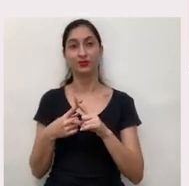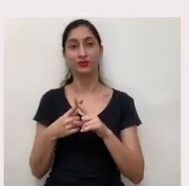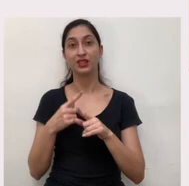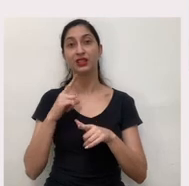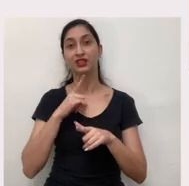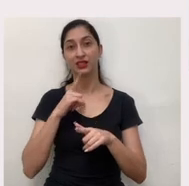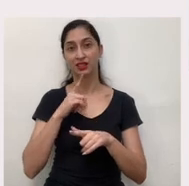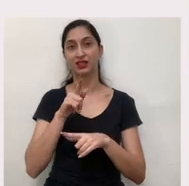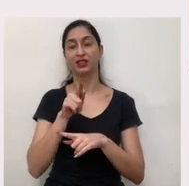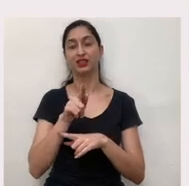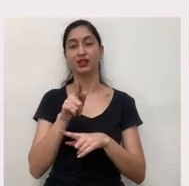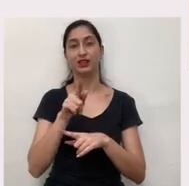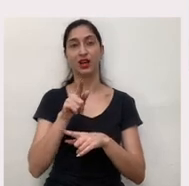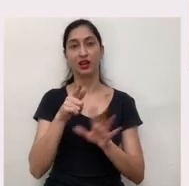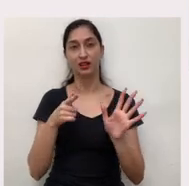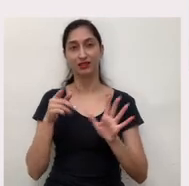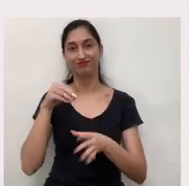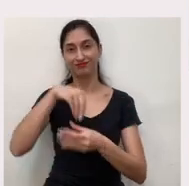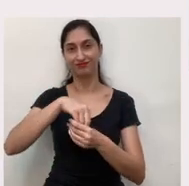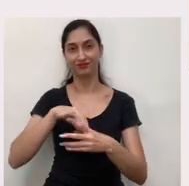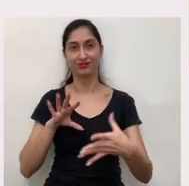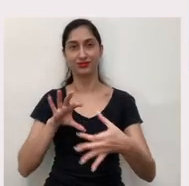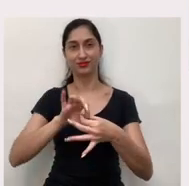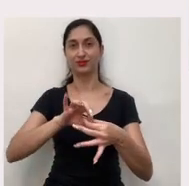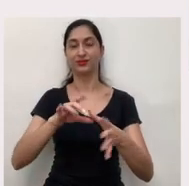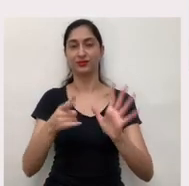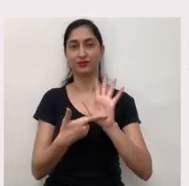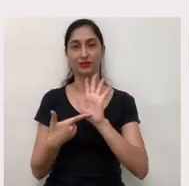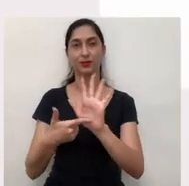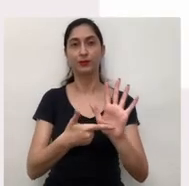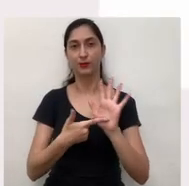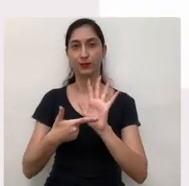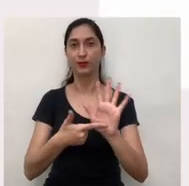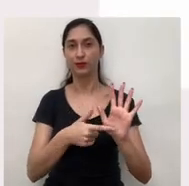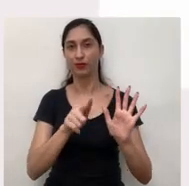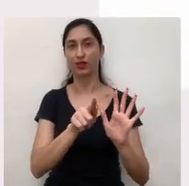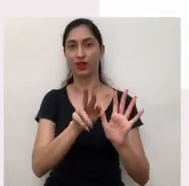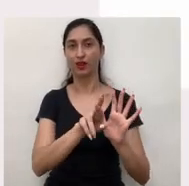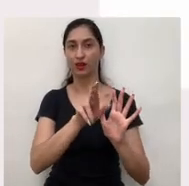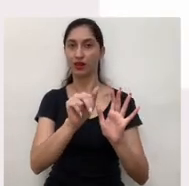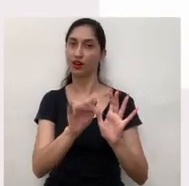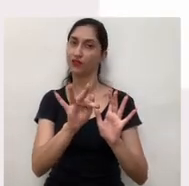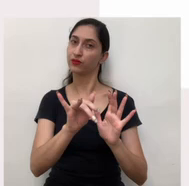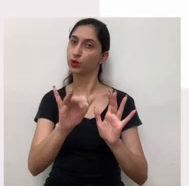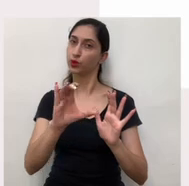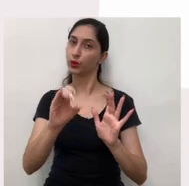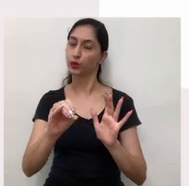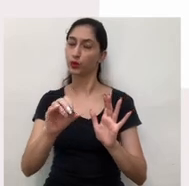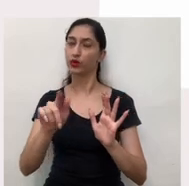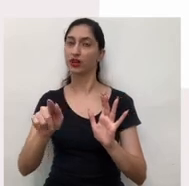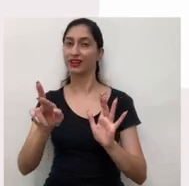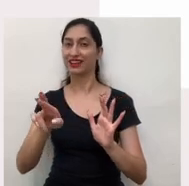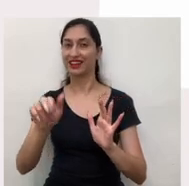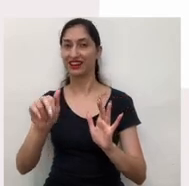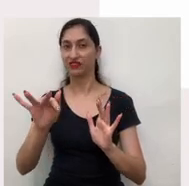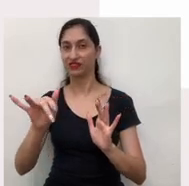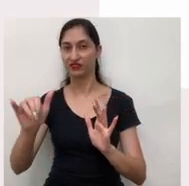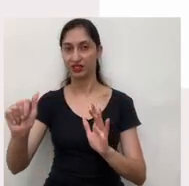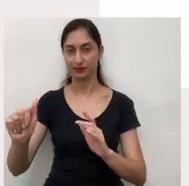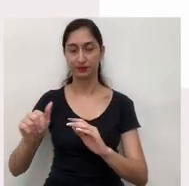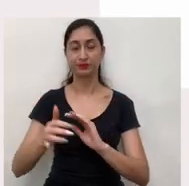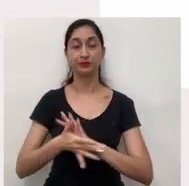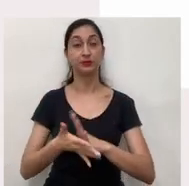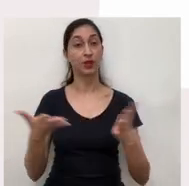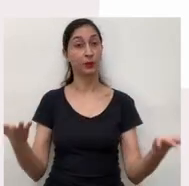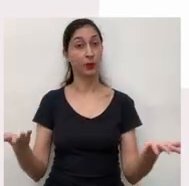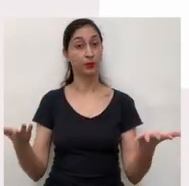no Grafografia, né? Então, acho que pode dar início à apresentação aí. Bom,